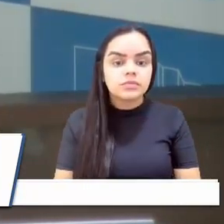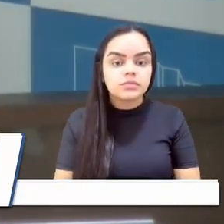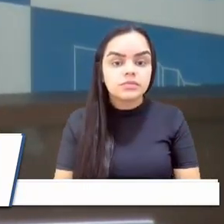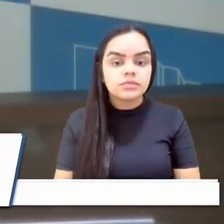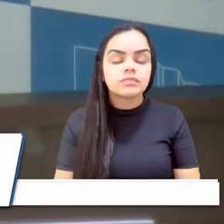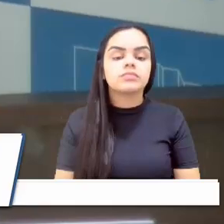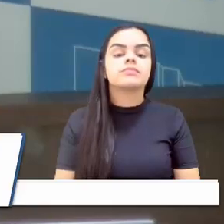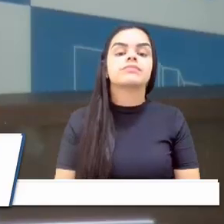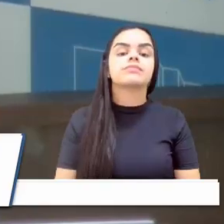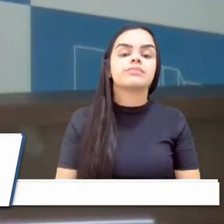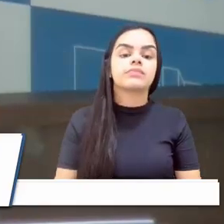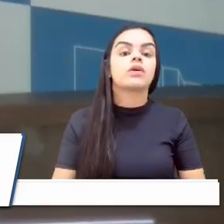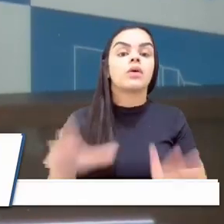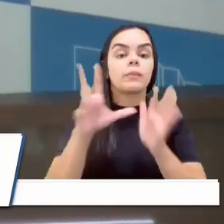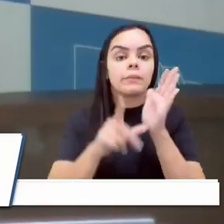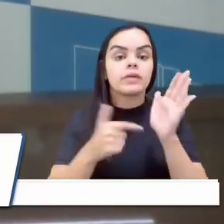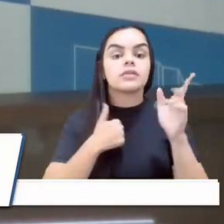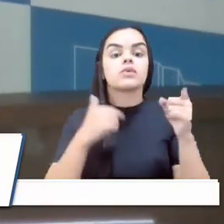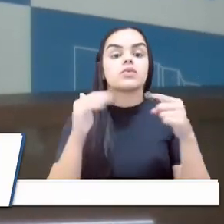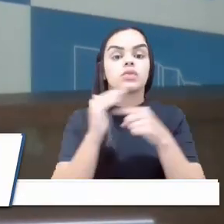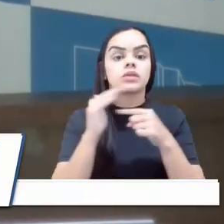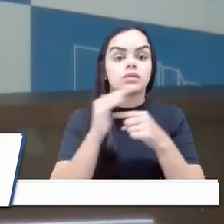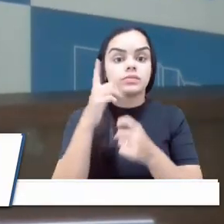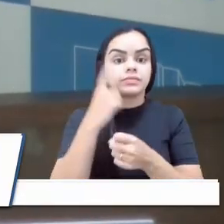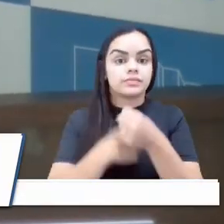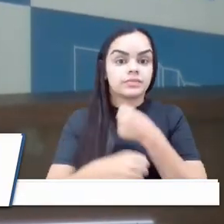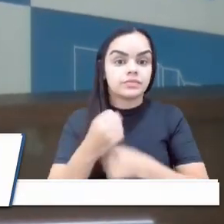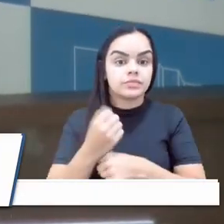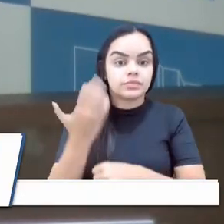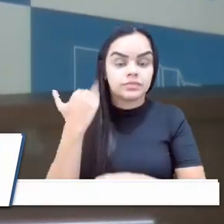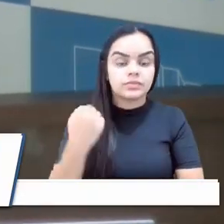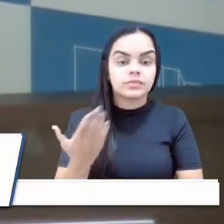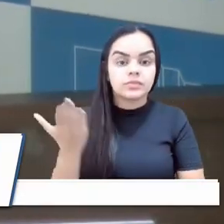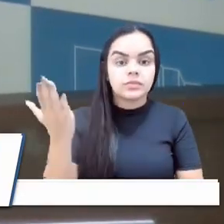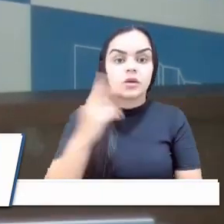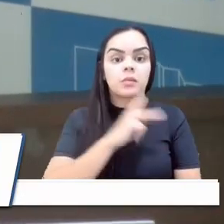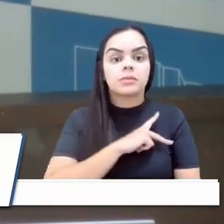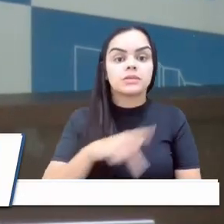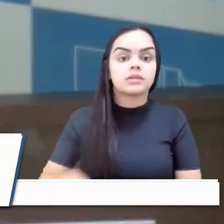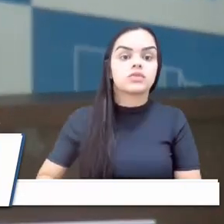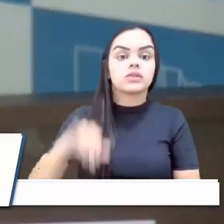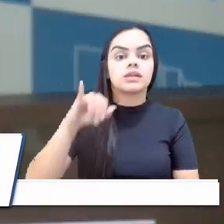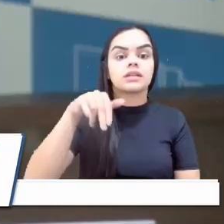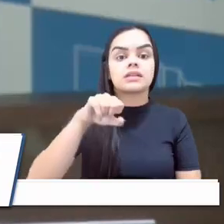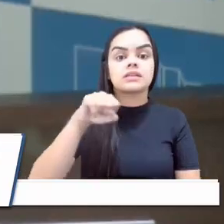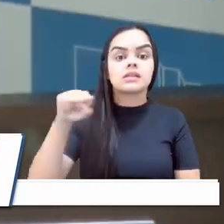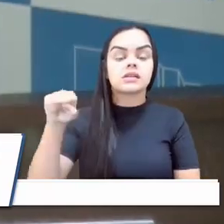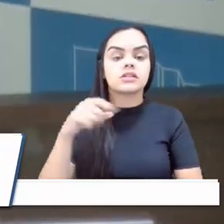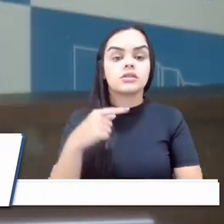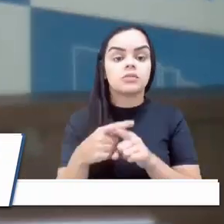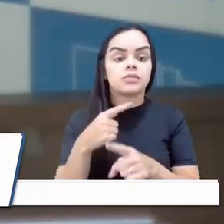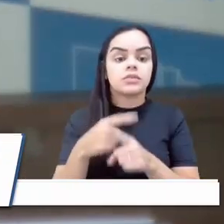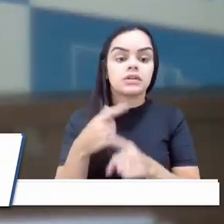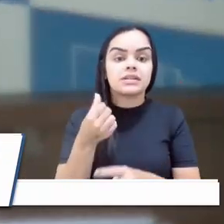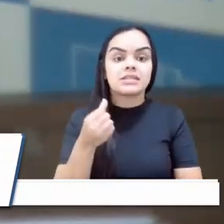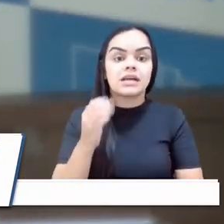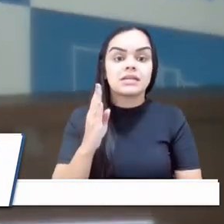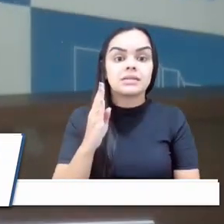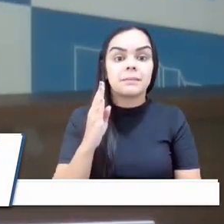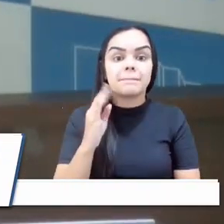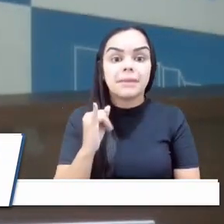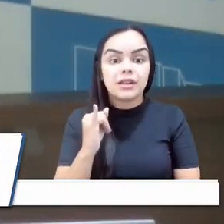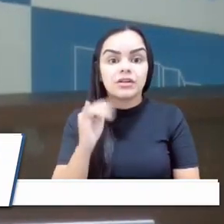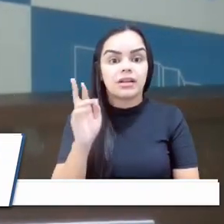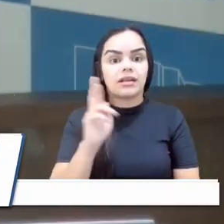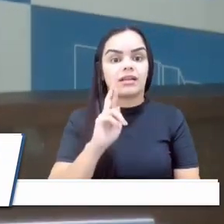cara dura. E eu denunciei isso aqui há um ano atrás. Olha isso aqui, ó. O presidente do INSS é investigado por fraude de 6 bilhões de reais.